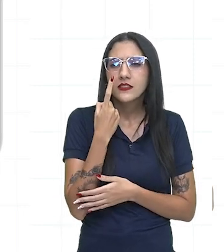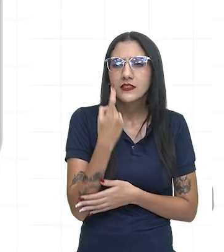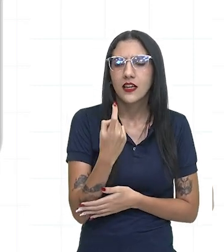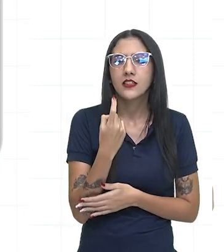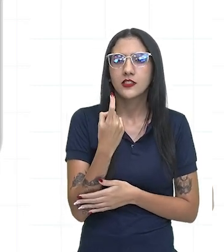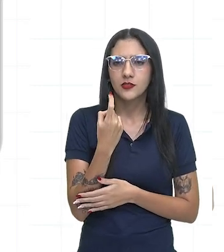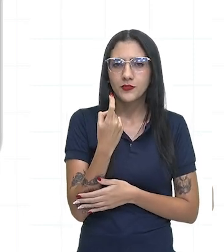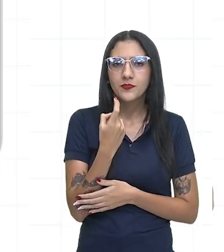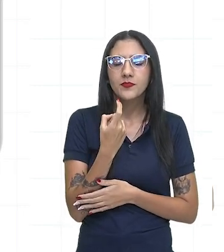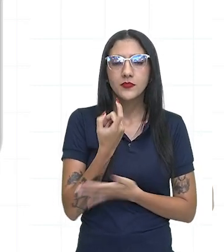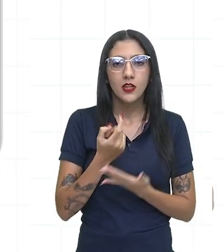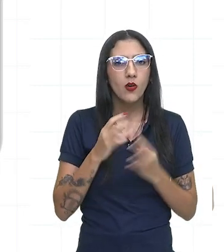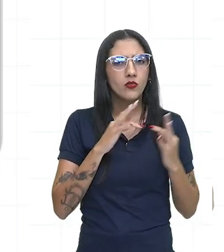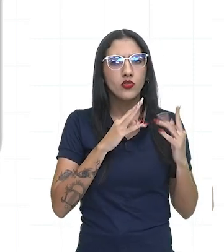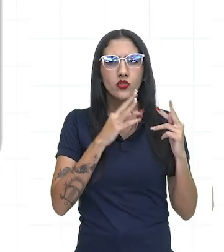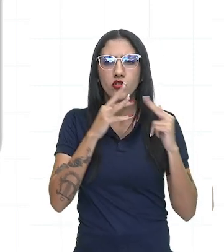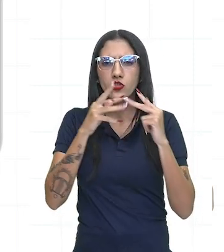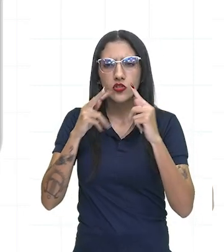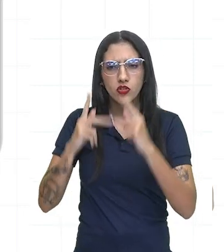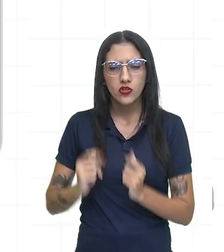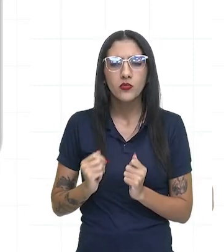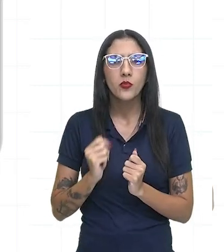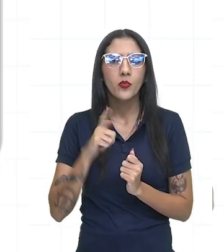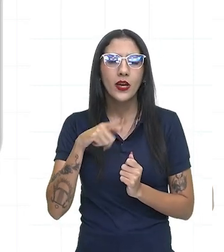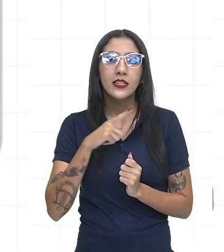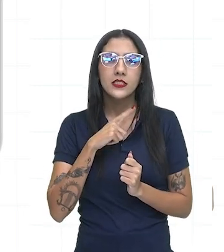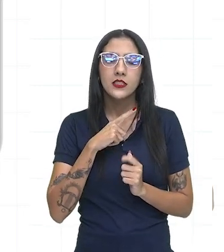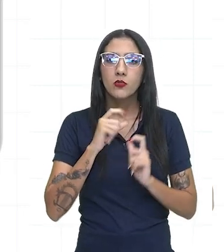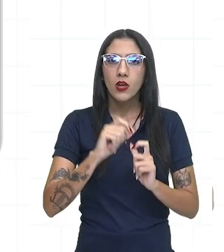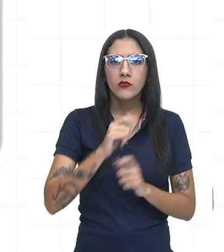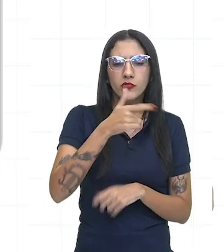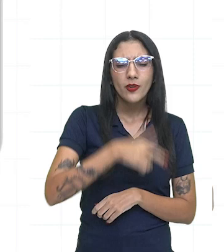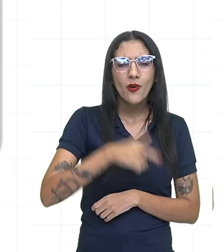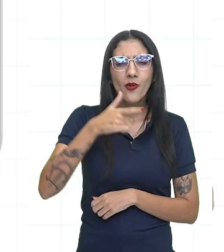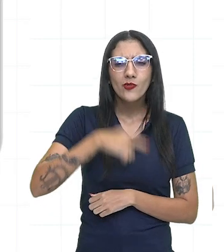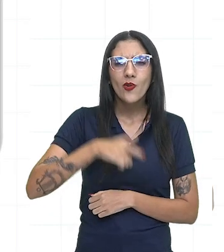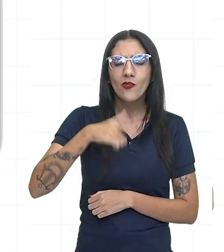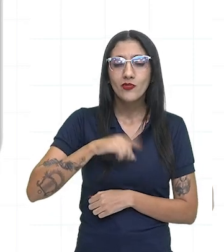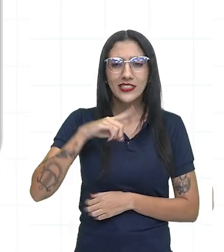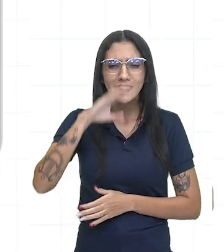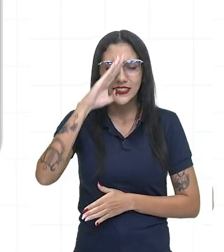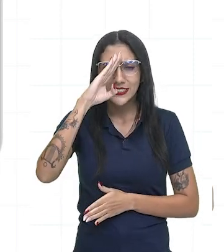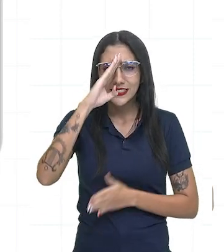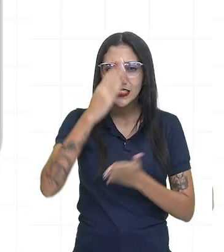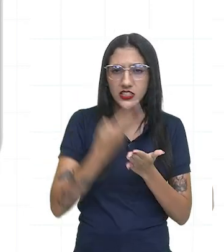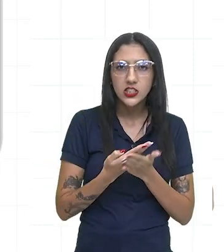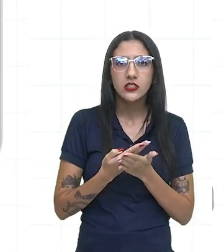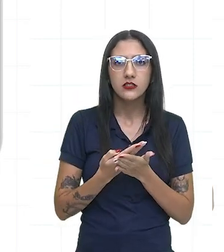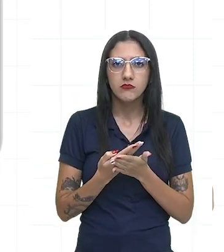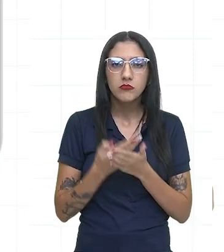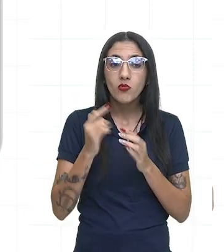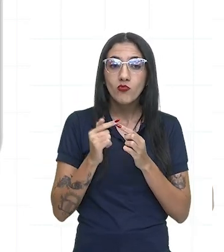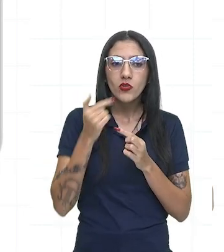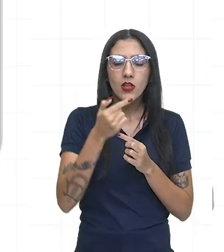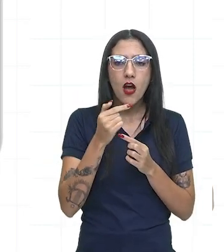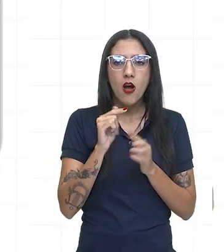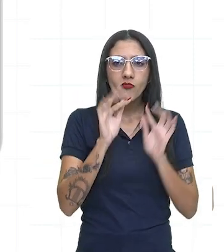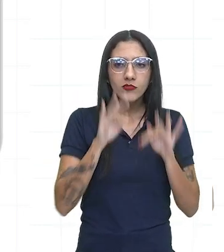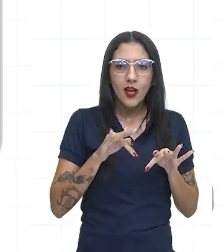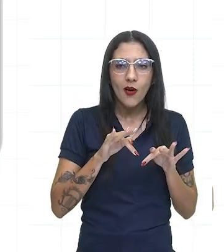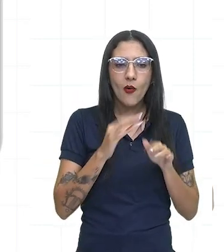cientistas, né? Isso tudo ele vai repetindo, ele acredita que o resultado que você